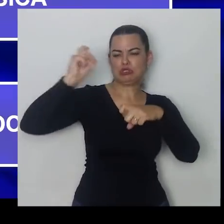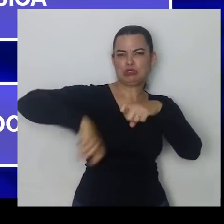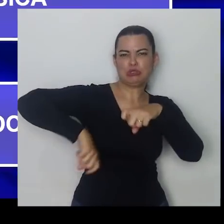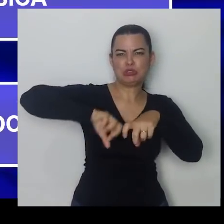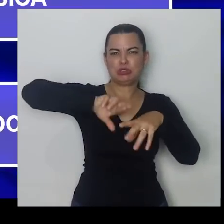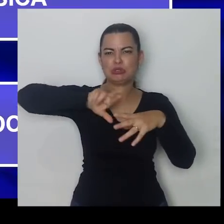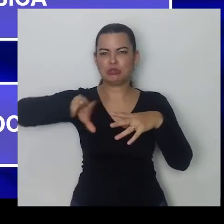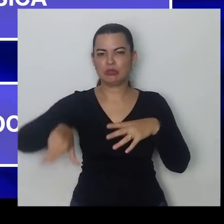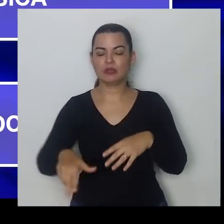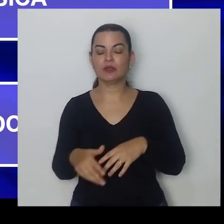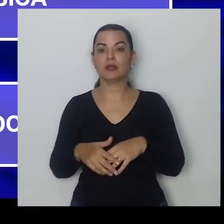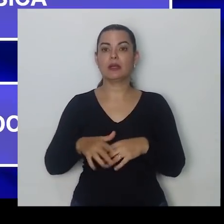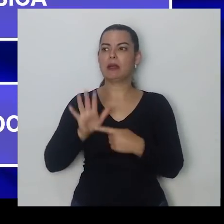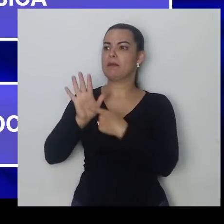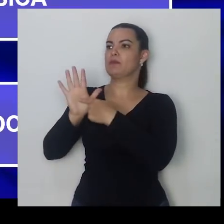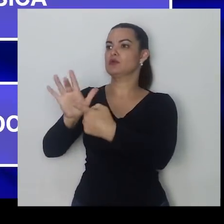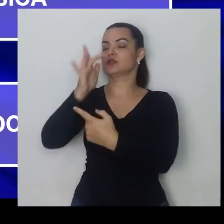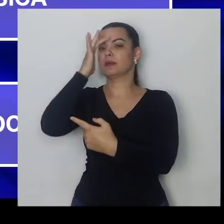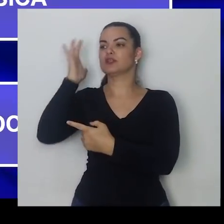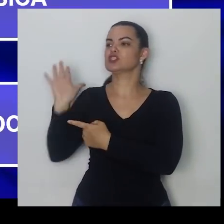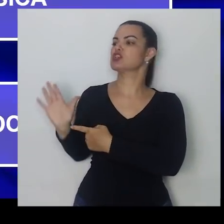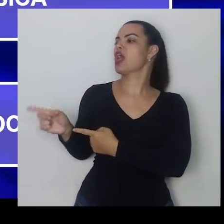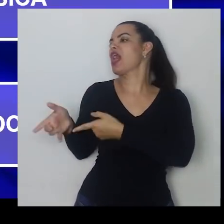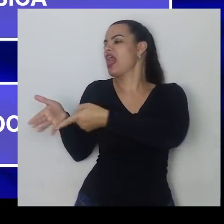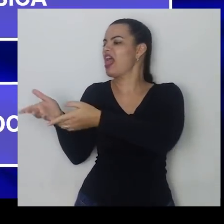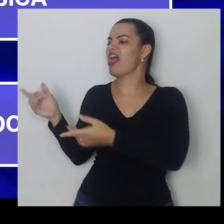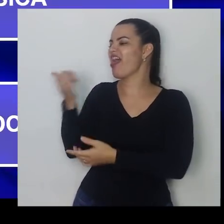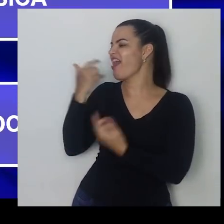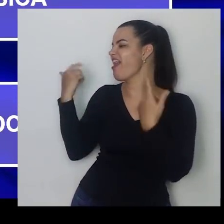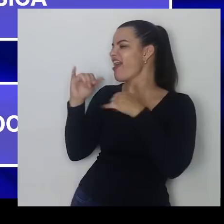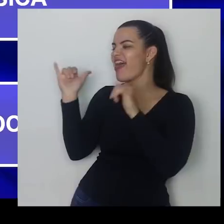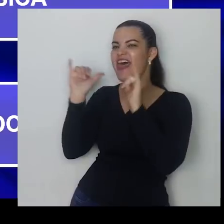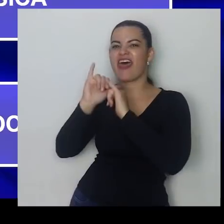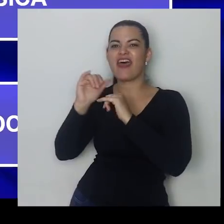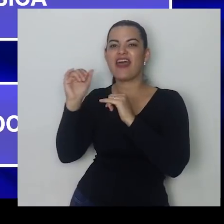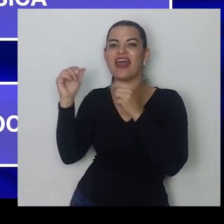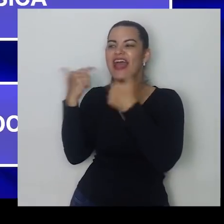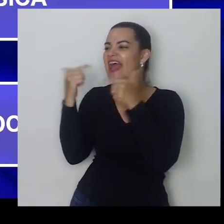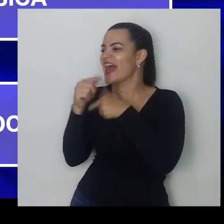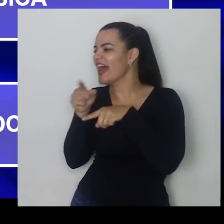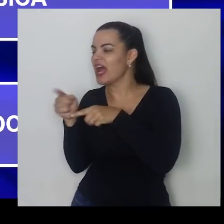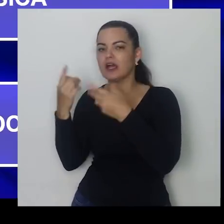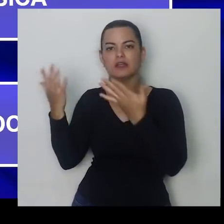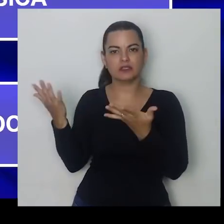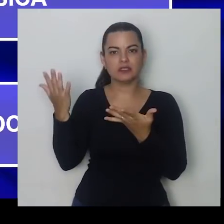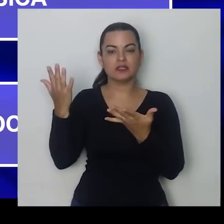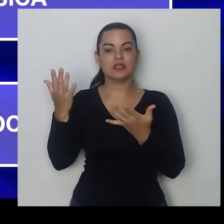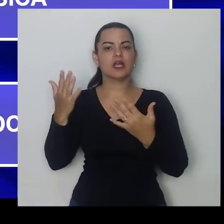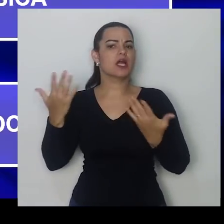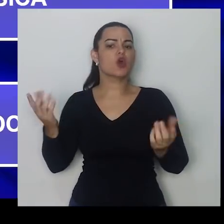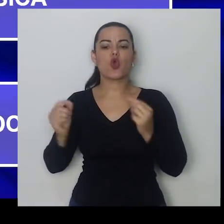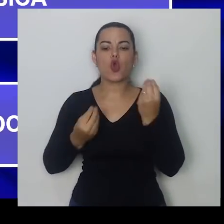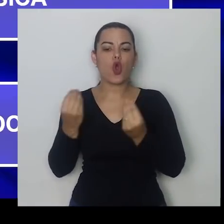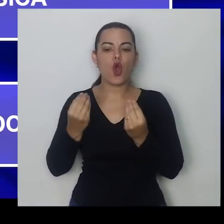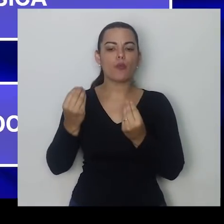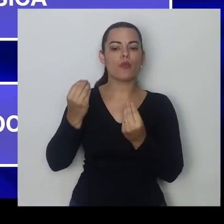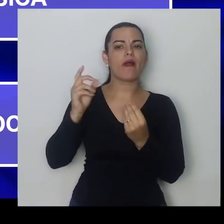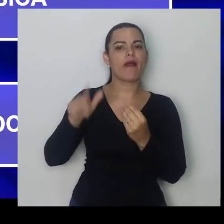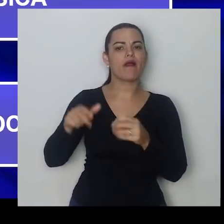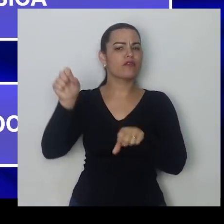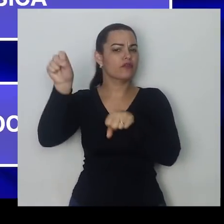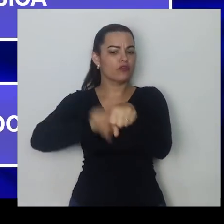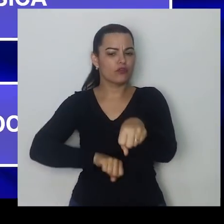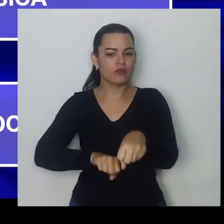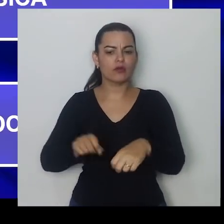assédio, estupro, exposição da pessoa. É uma violência psicológica, é uma violência